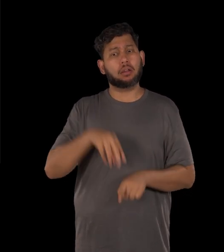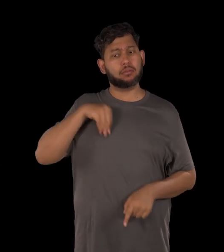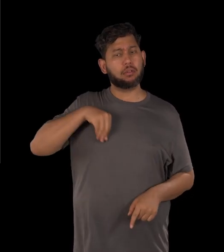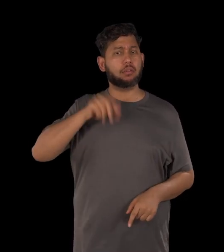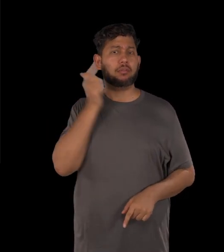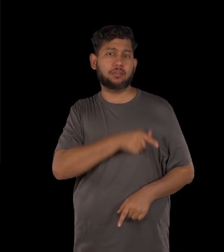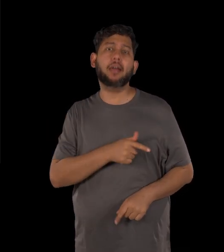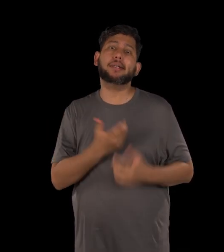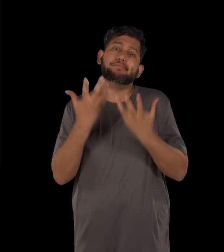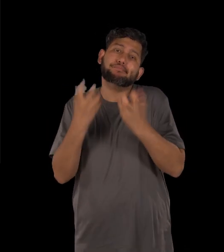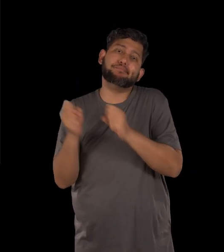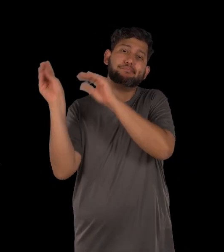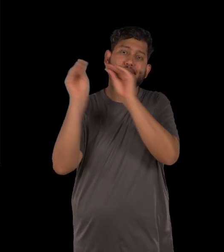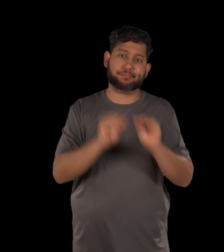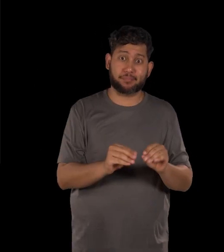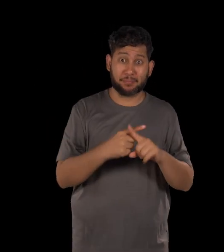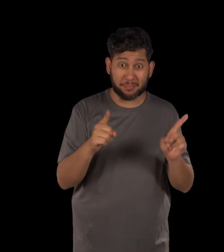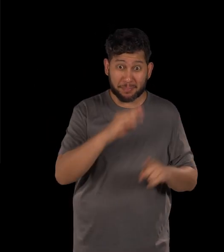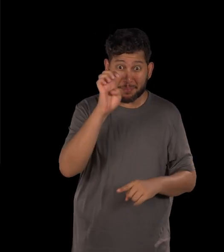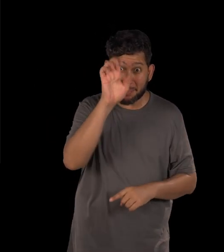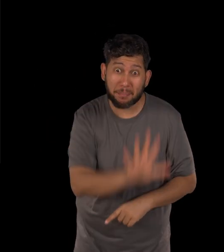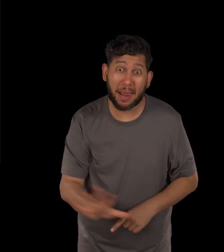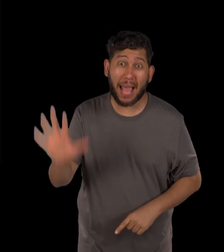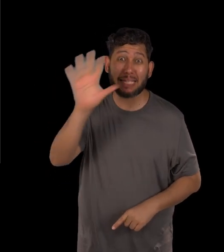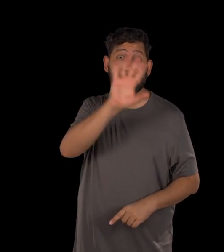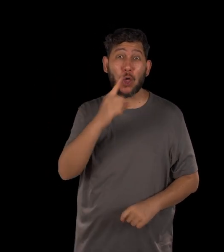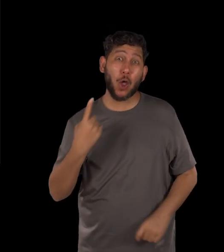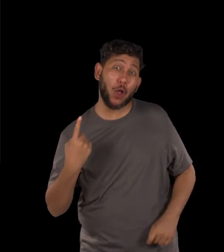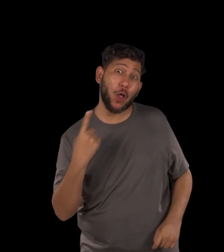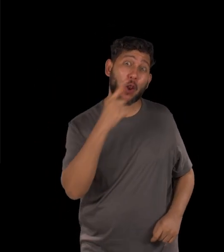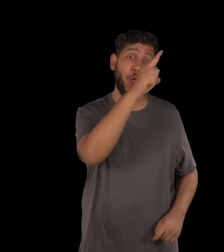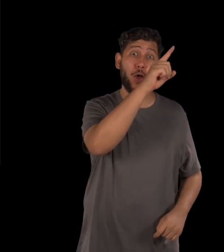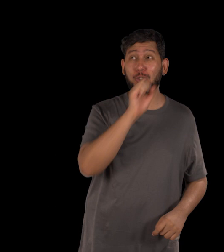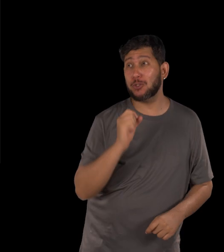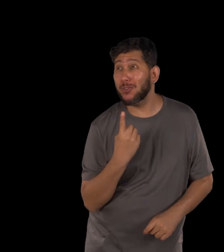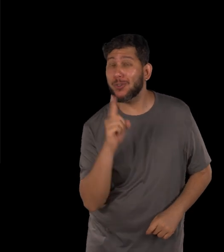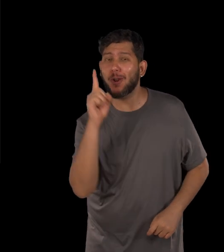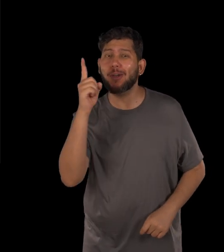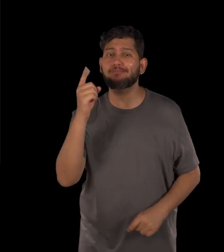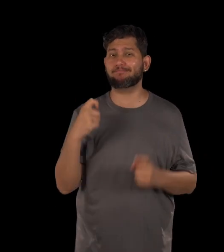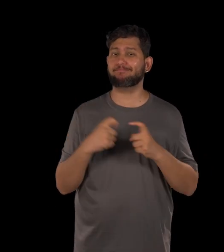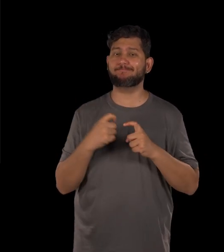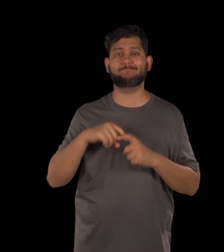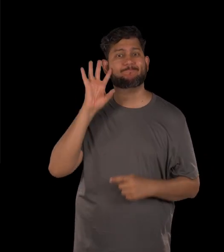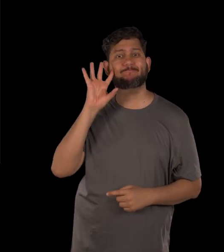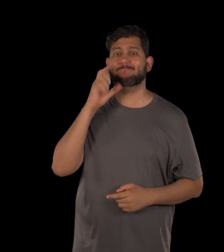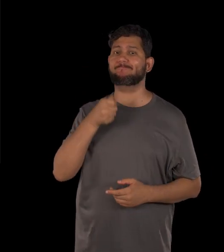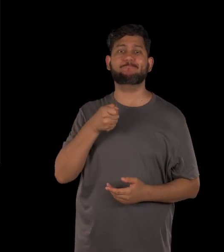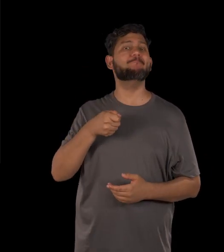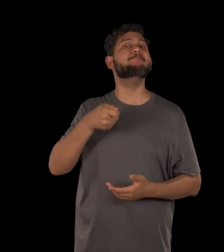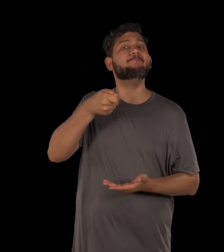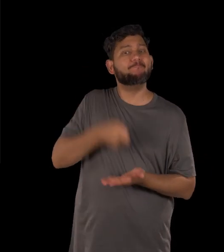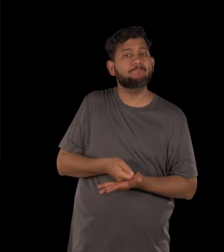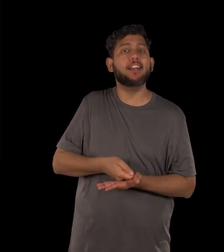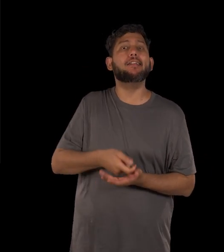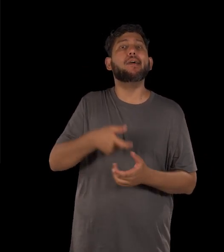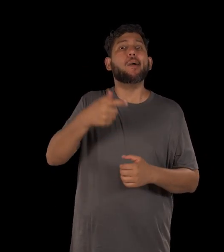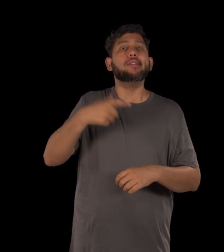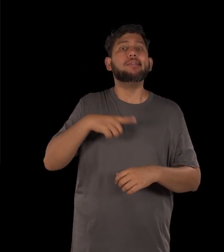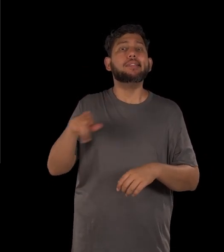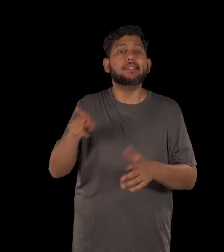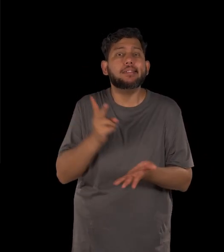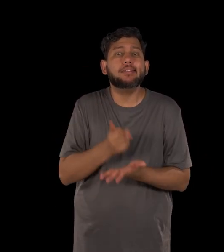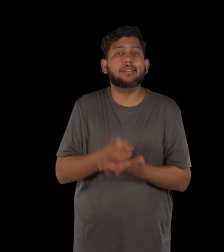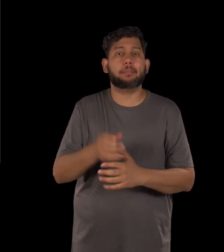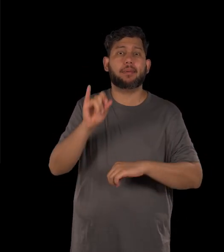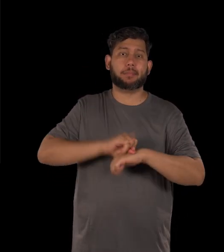territorial do Brasil e às dificuldades de arcarem com seu transporte para o interior do país, esses médicos se concentravam nas grandes cidades